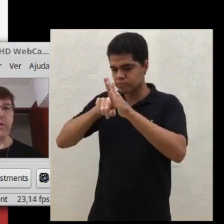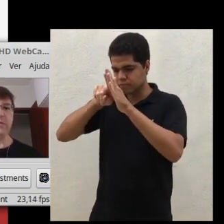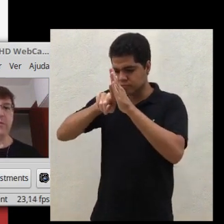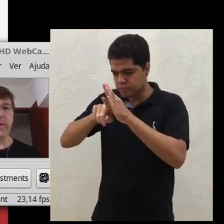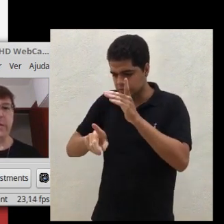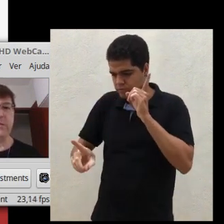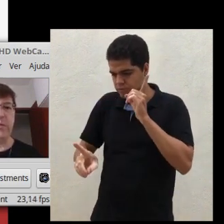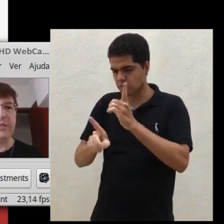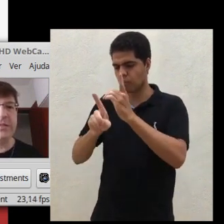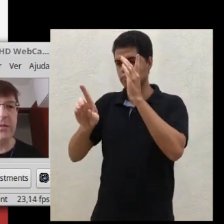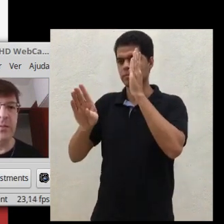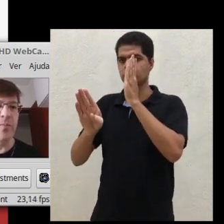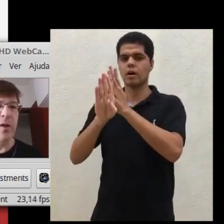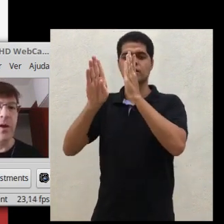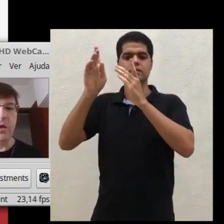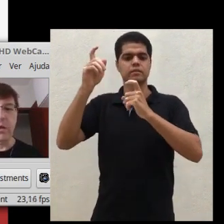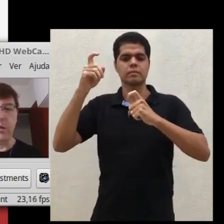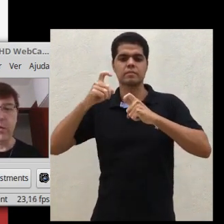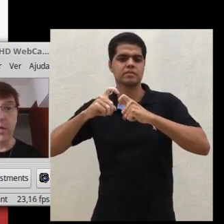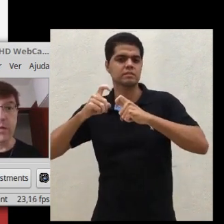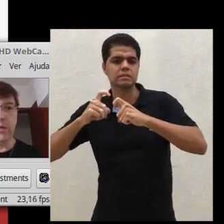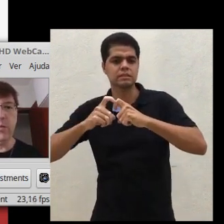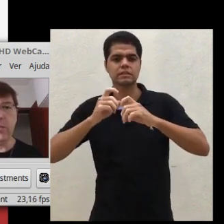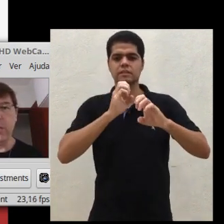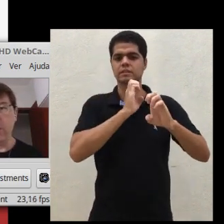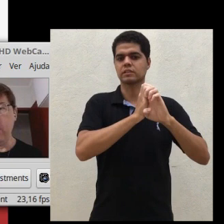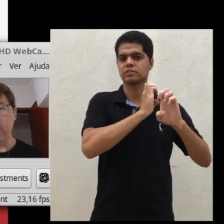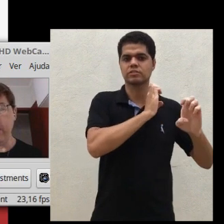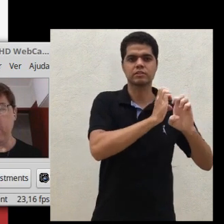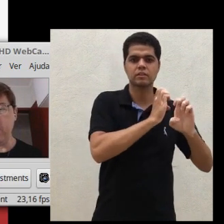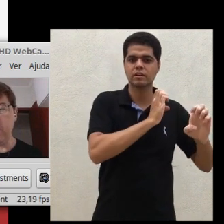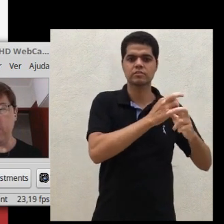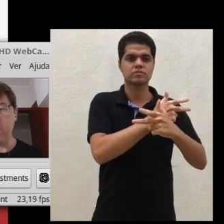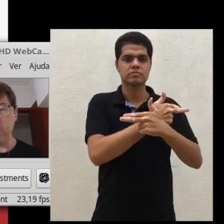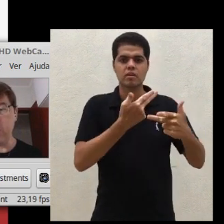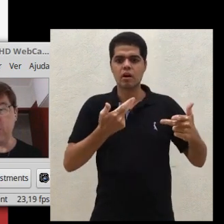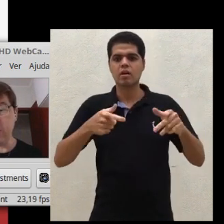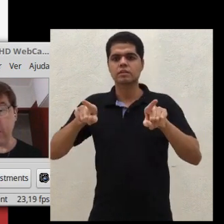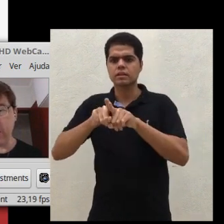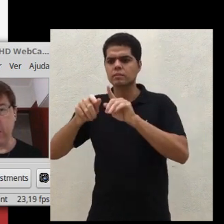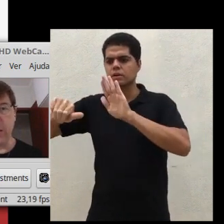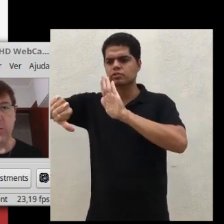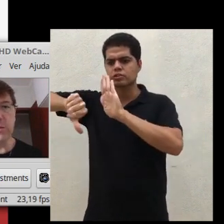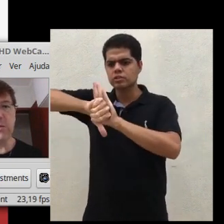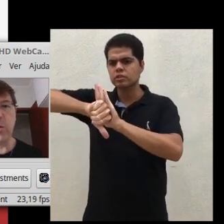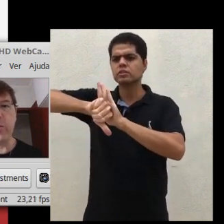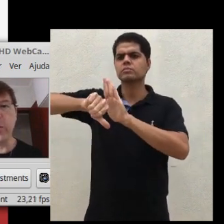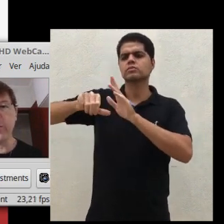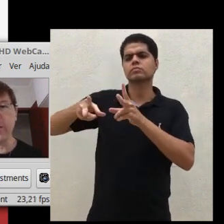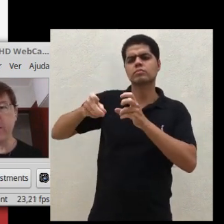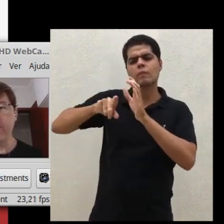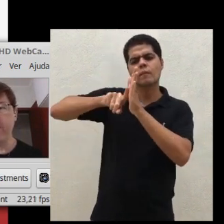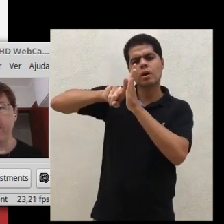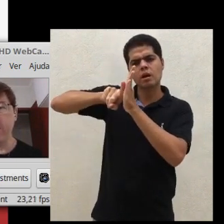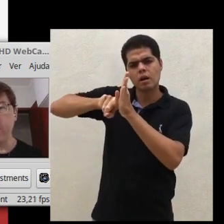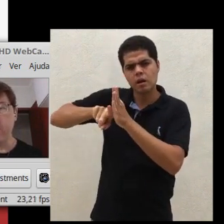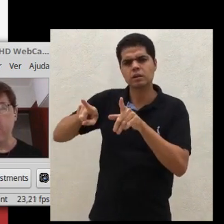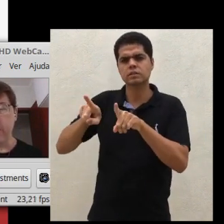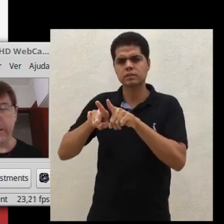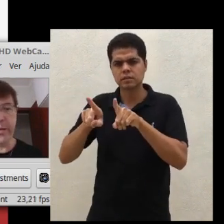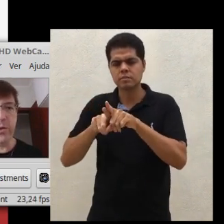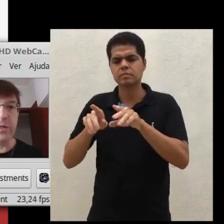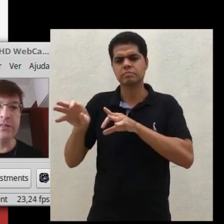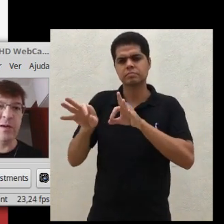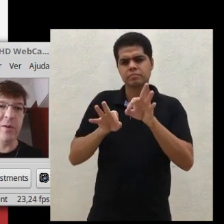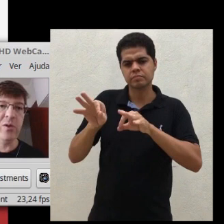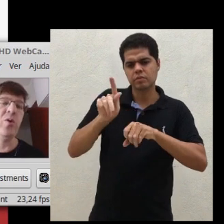acha aplicação para eles na medicina, na engenharia, em área de desvendar crimes, robótica,